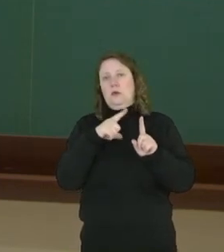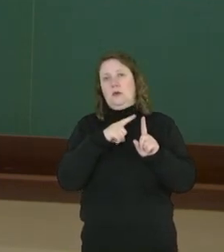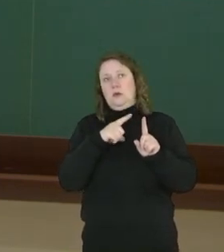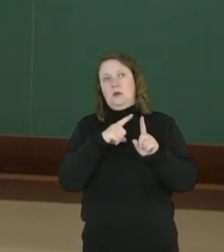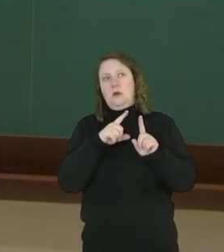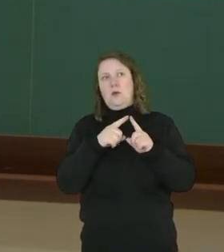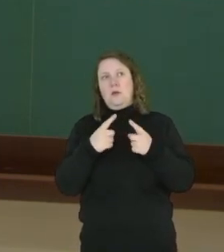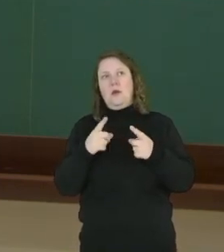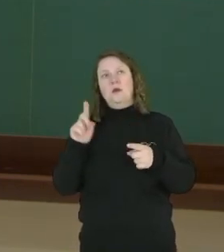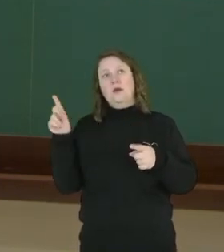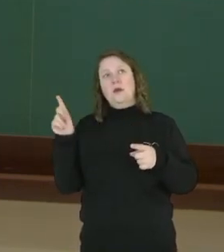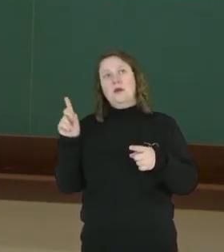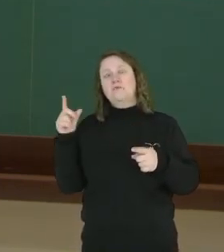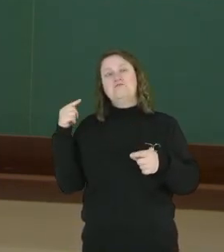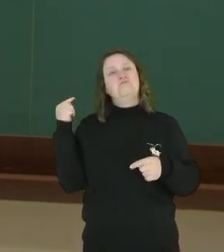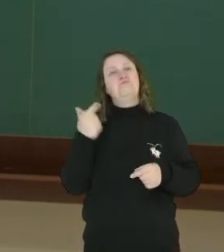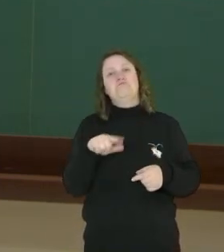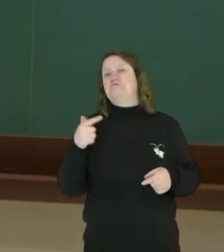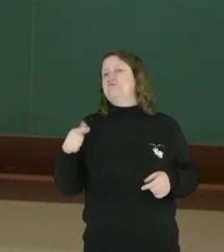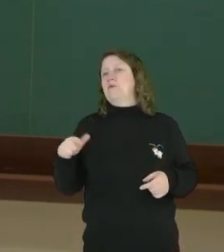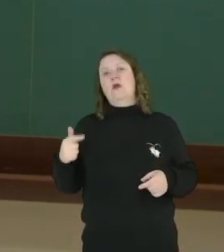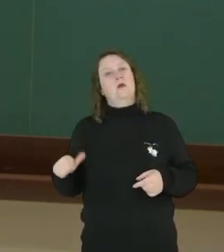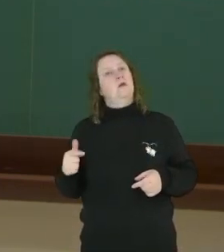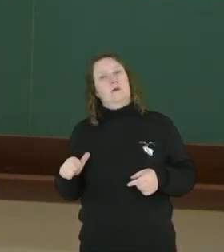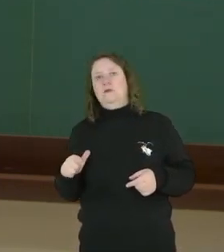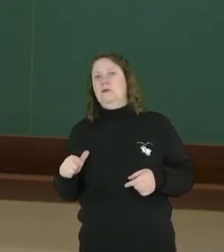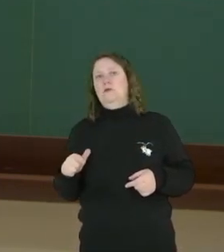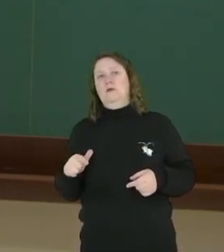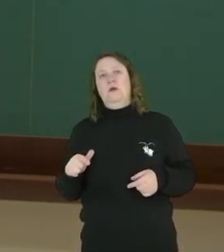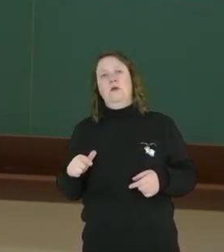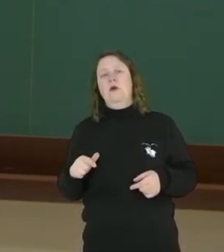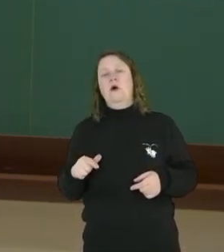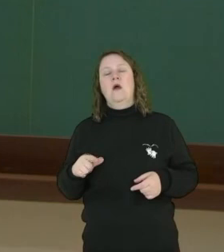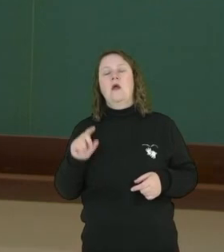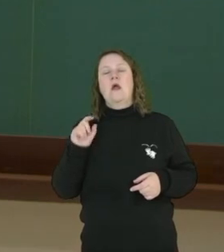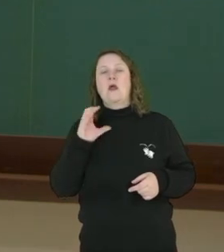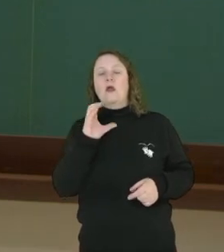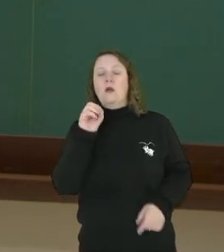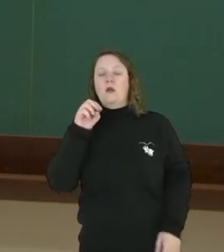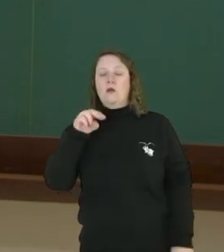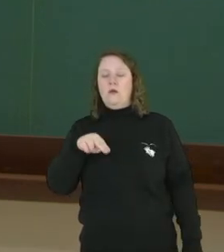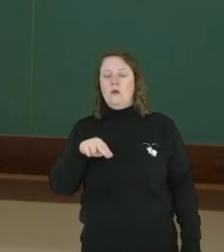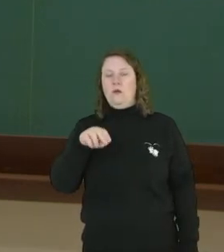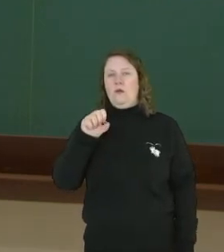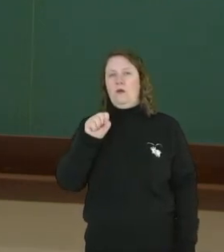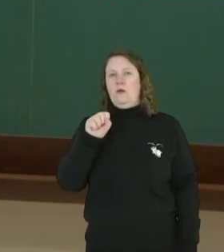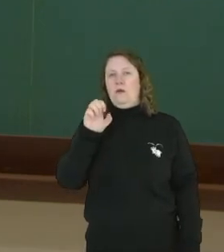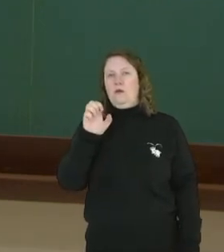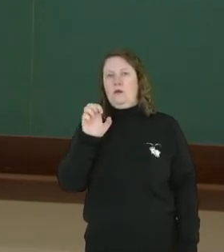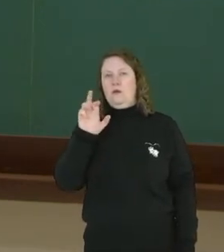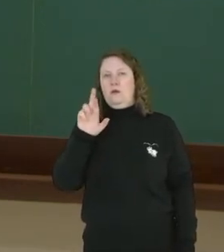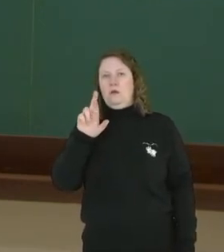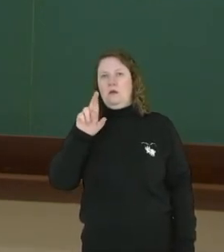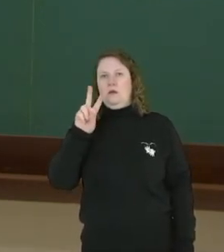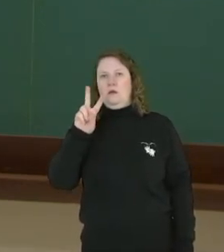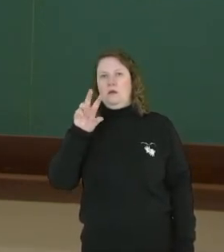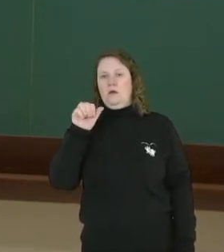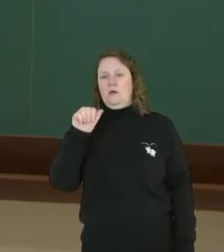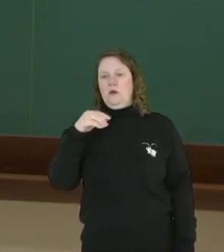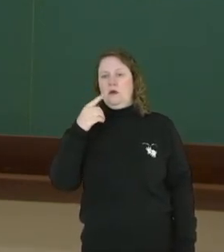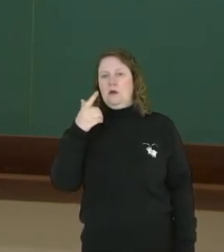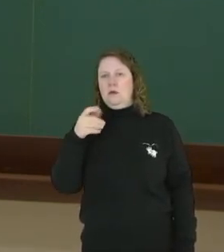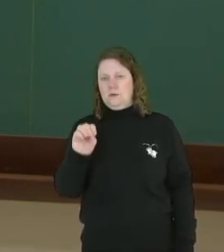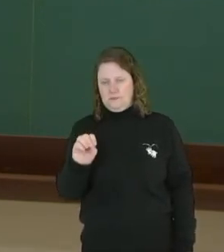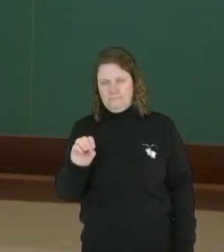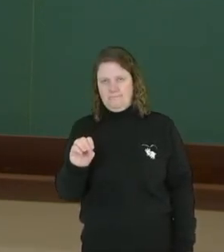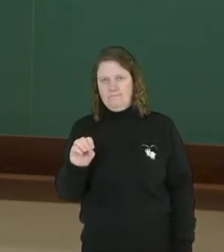aqui também eu não tenho essa conservação da energia mecânica aqui, ou seja, a variação da